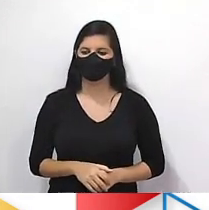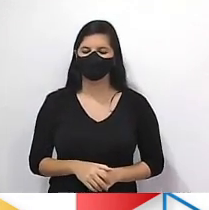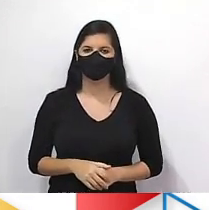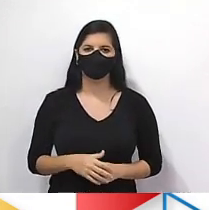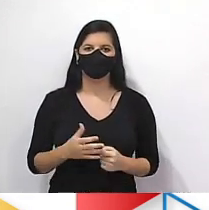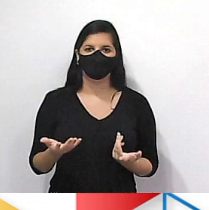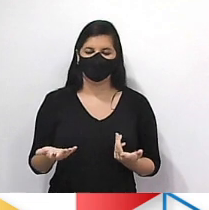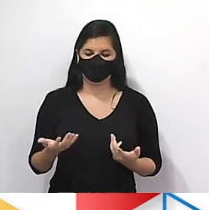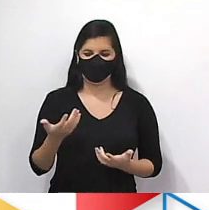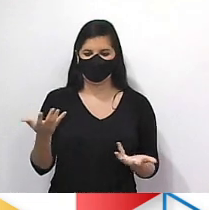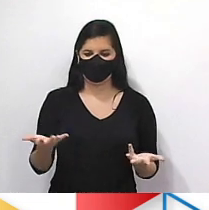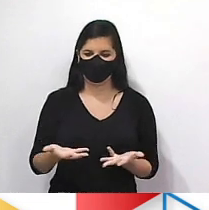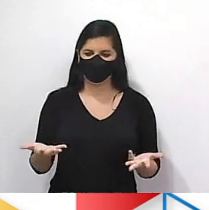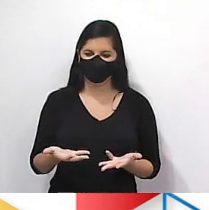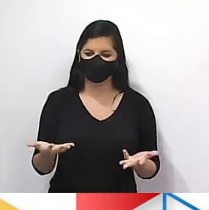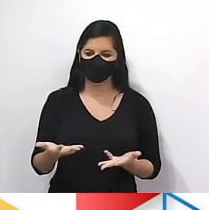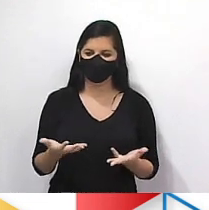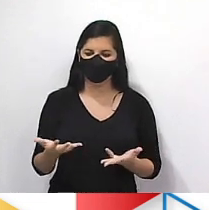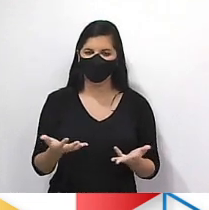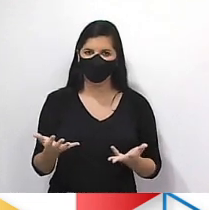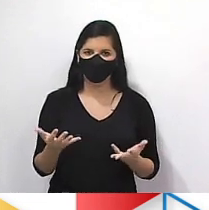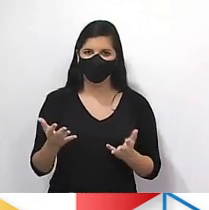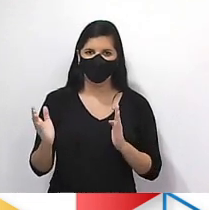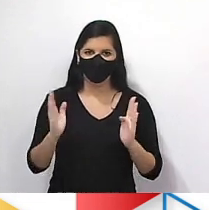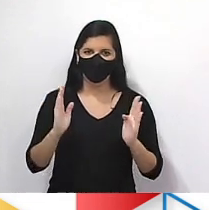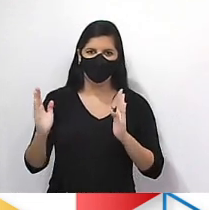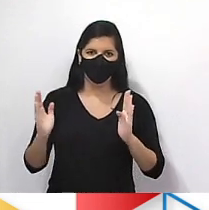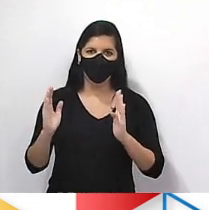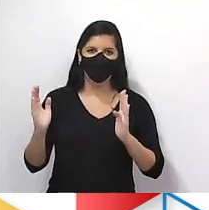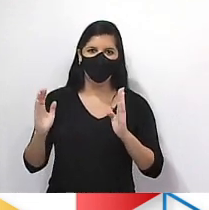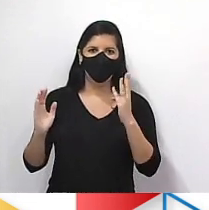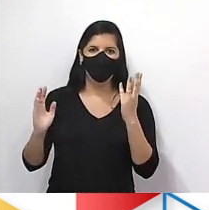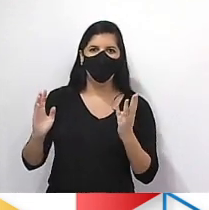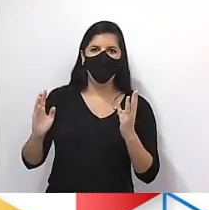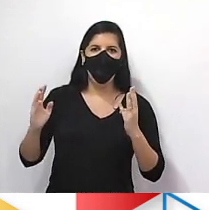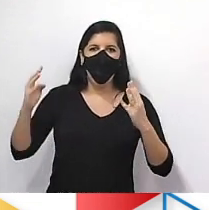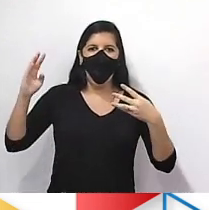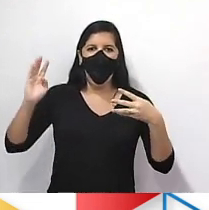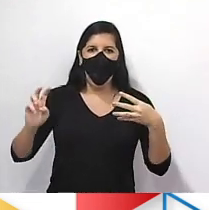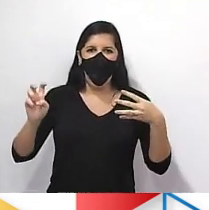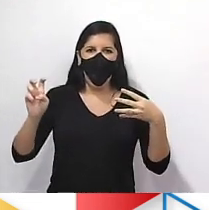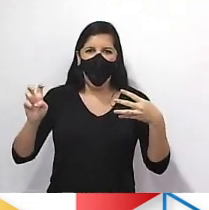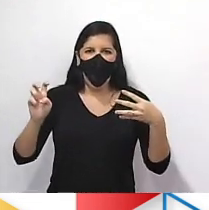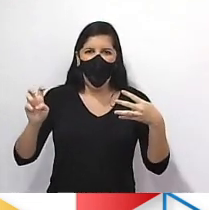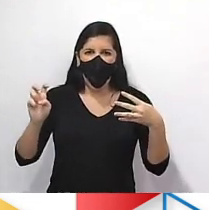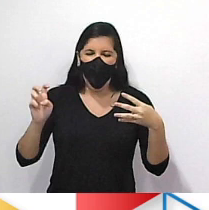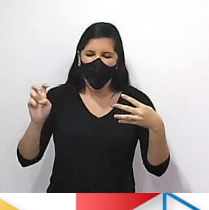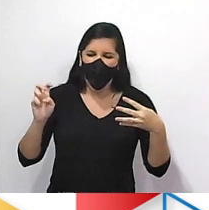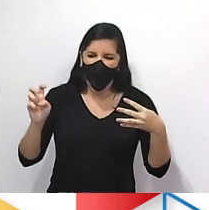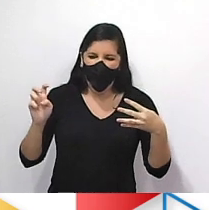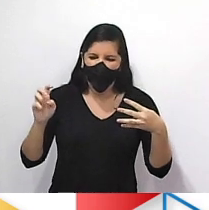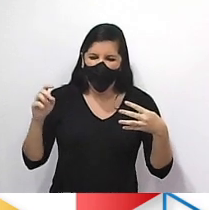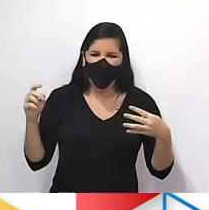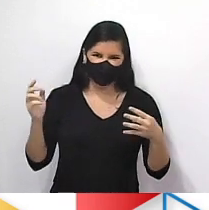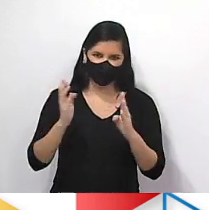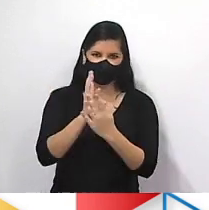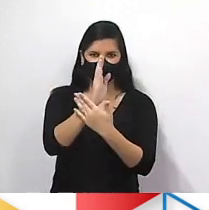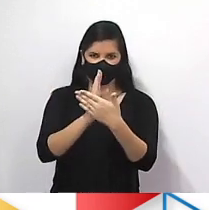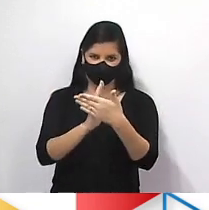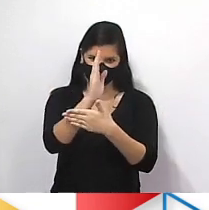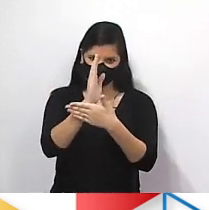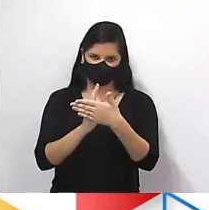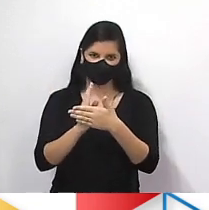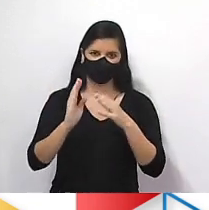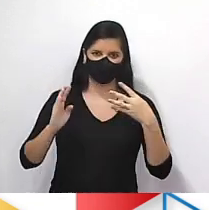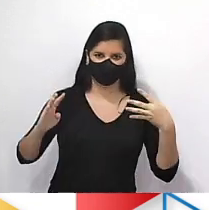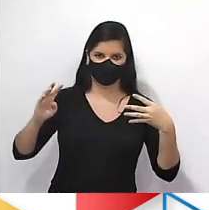para o intervalo que ele vai ficar. Ele está entre 4 e 5. Ele está exatamente no meio de